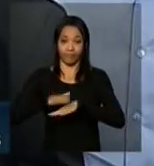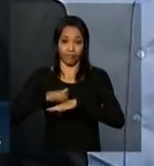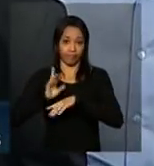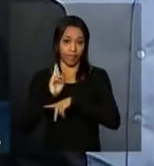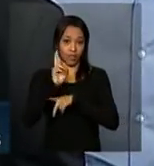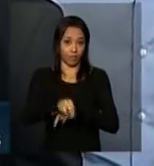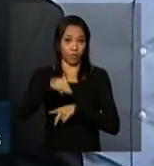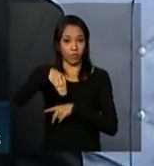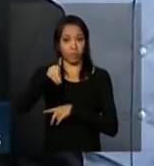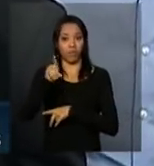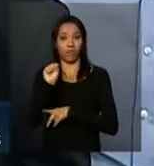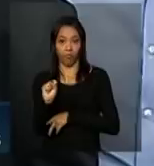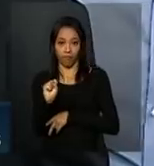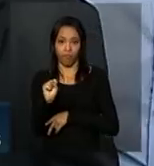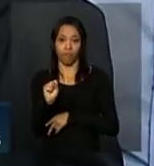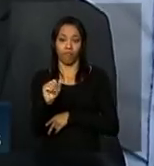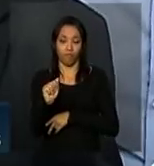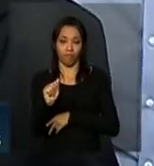desenvolvimento